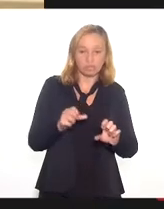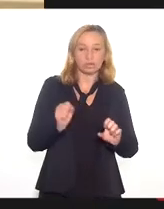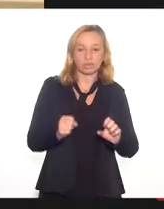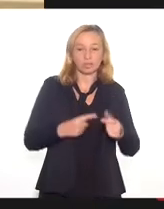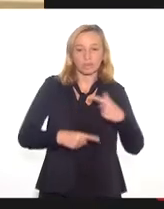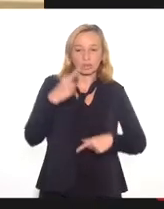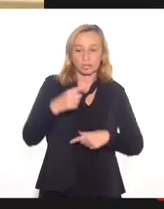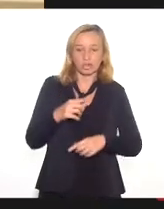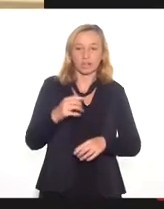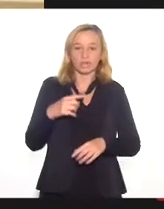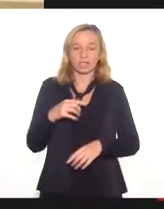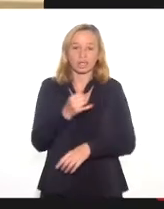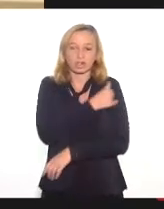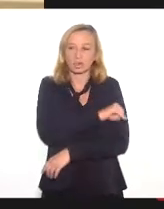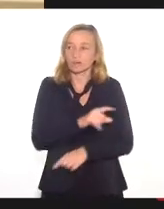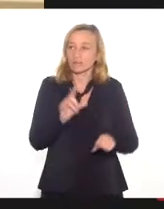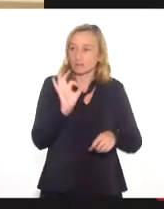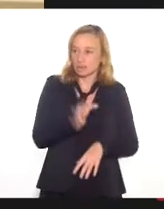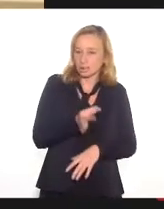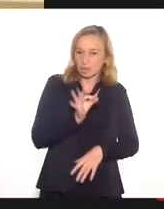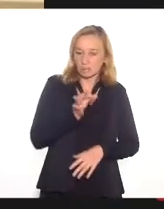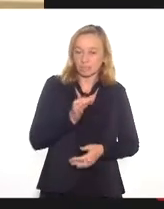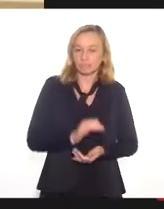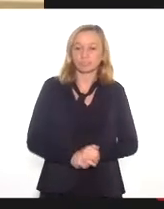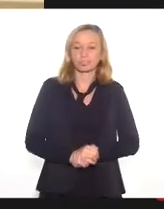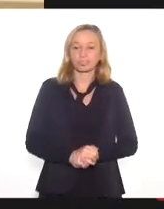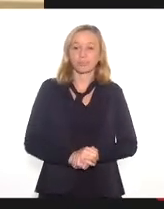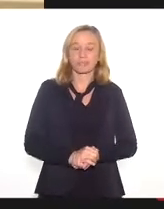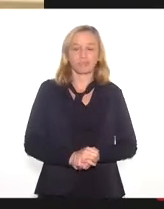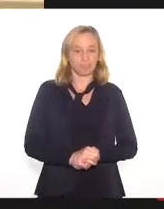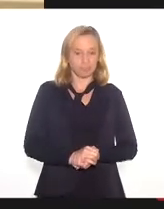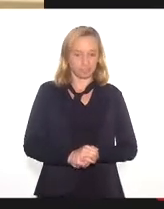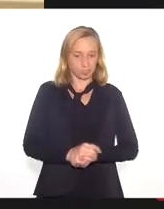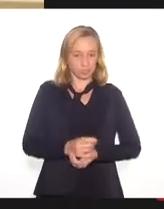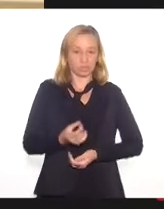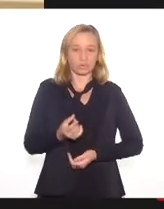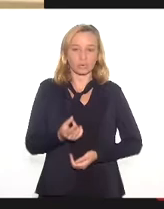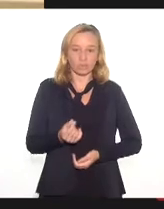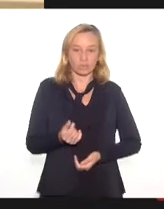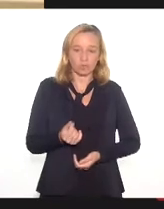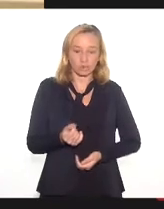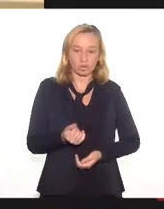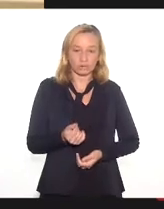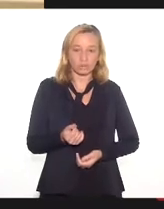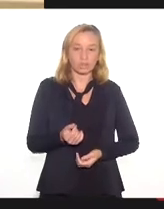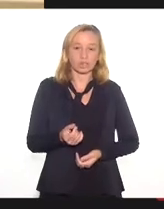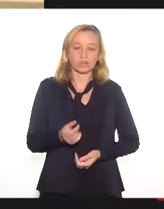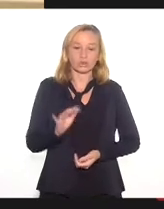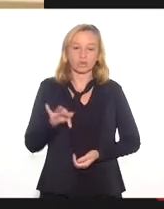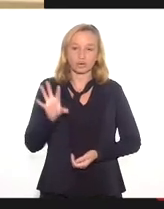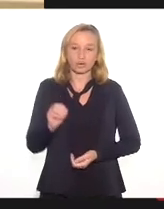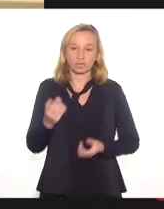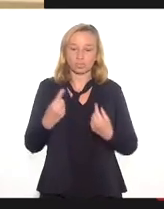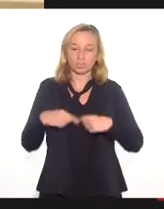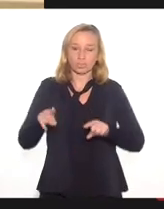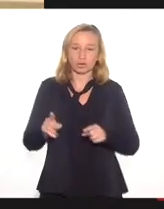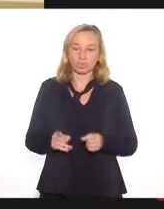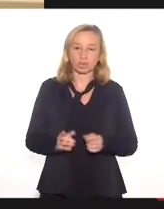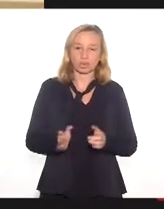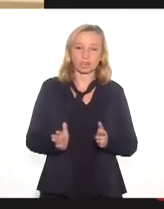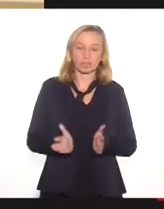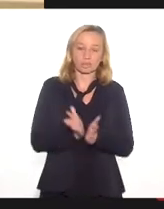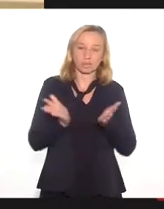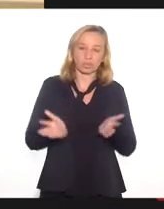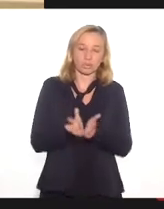SuperaRio, justamente fazendo com que o custeio saia do fundo do combate à miséria